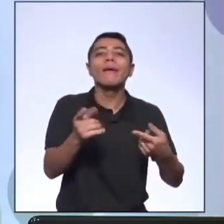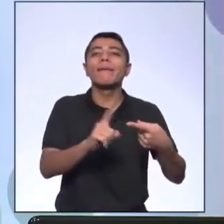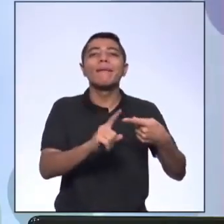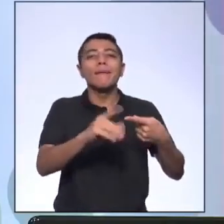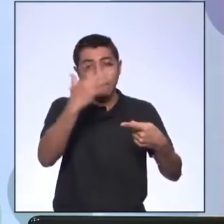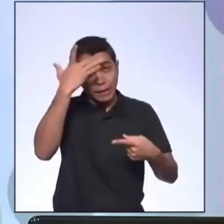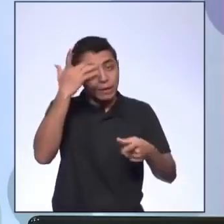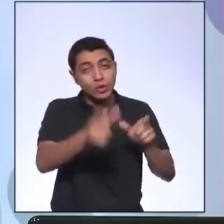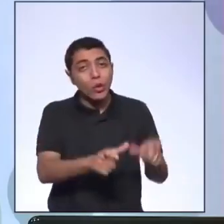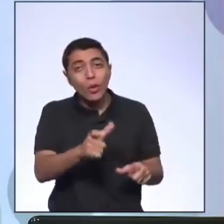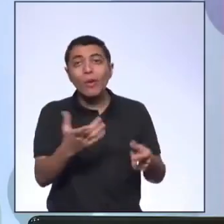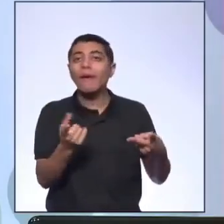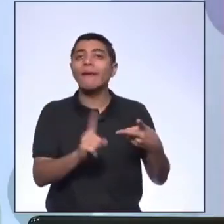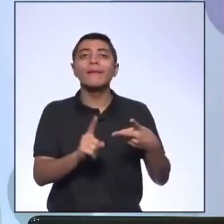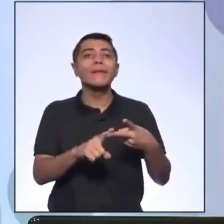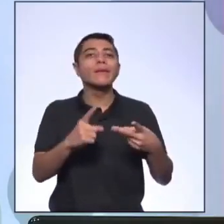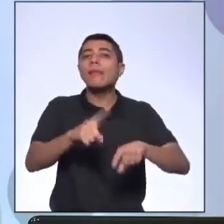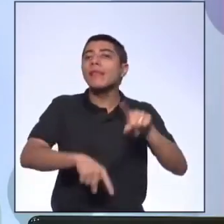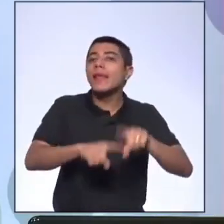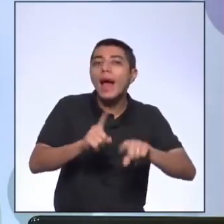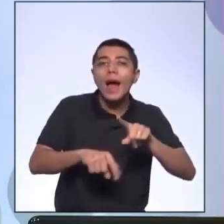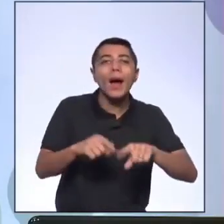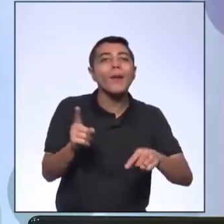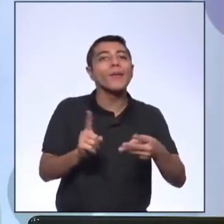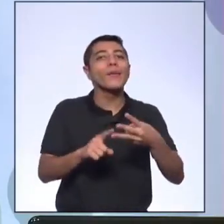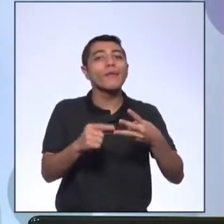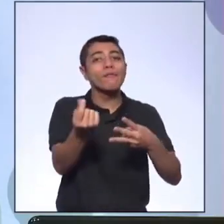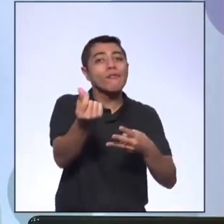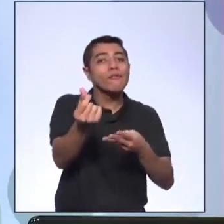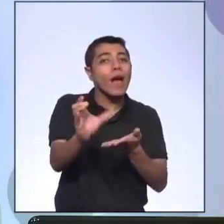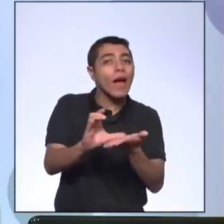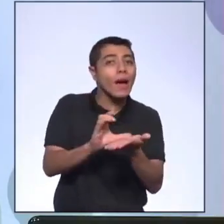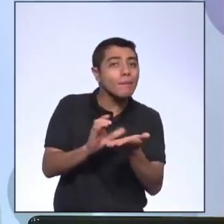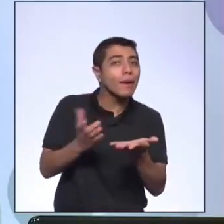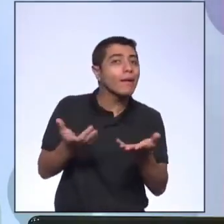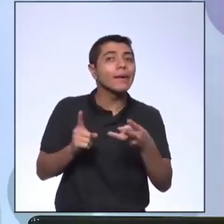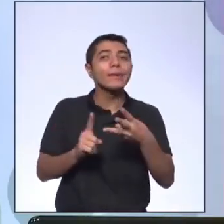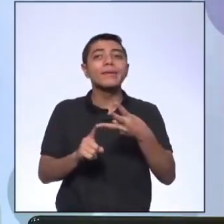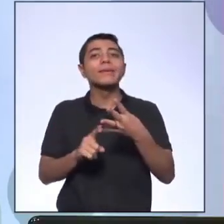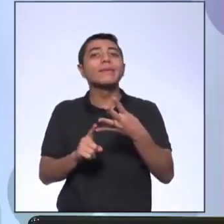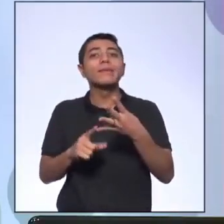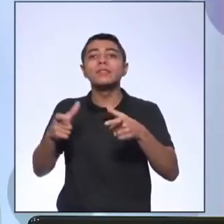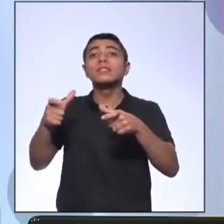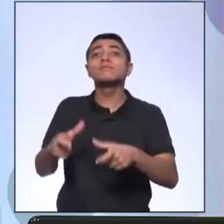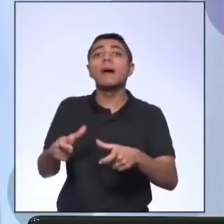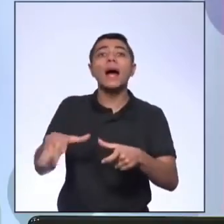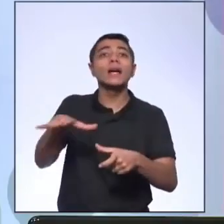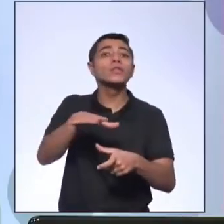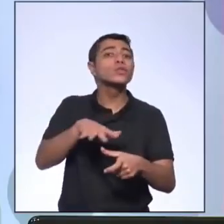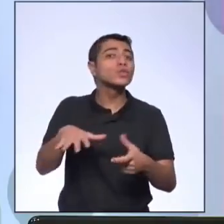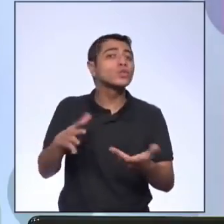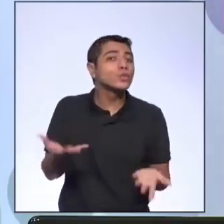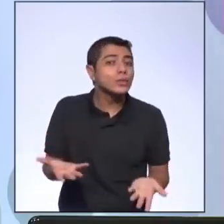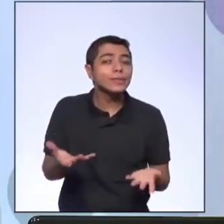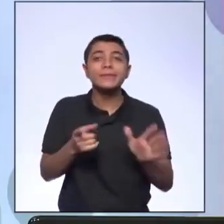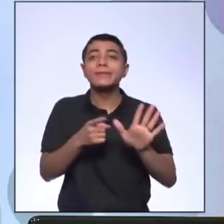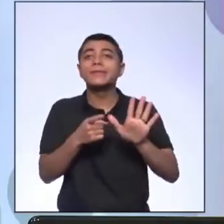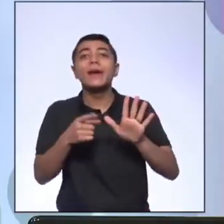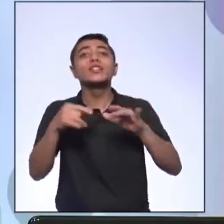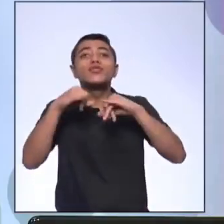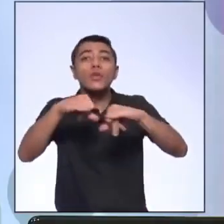da verba, enfim, espaço, disposição, como que eu faço a divulgação disso, qual é o meu público-alvo, qual